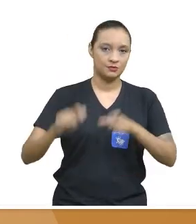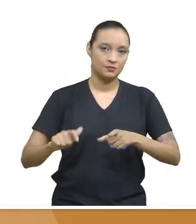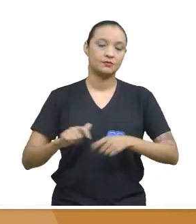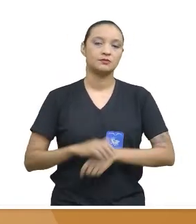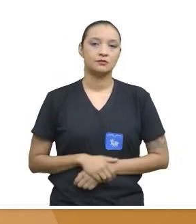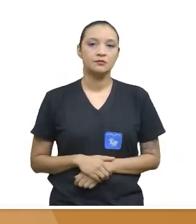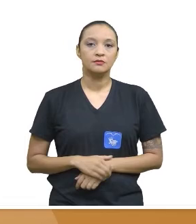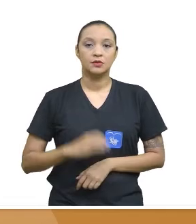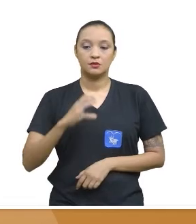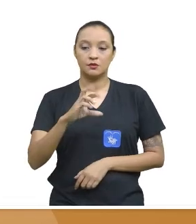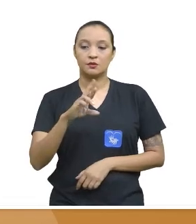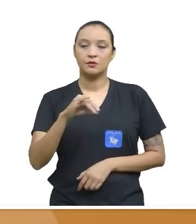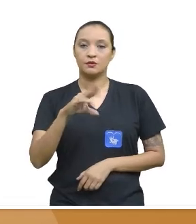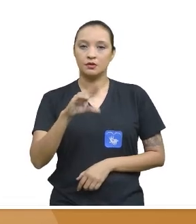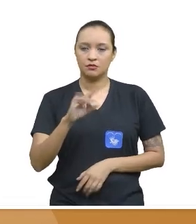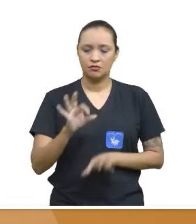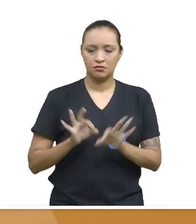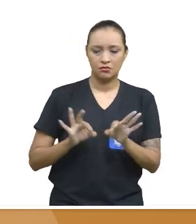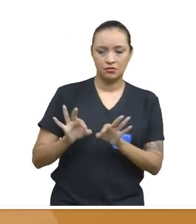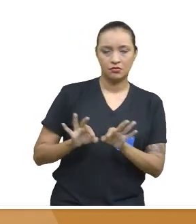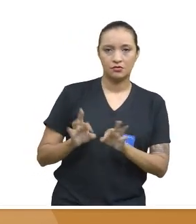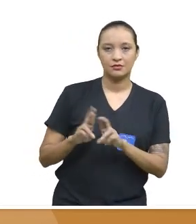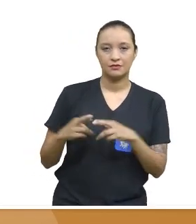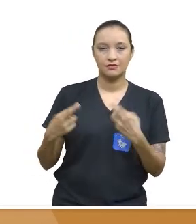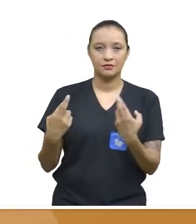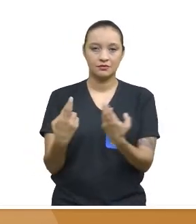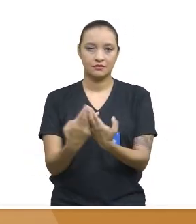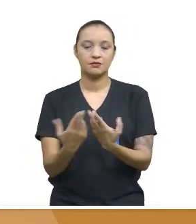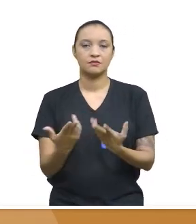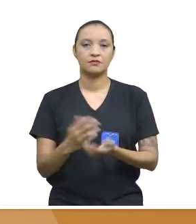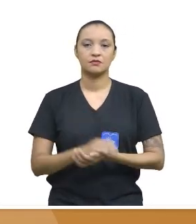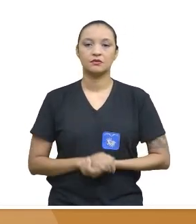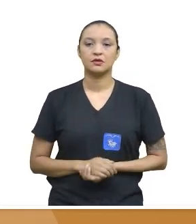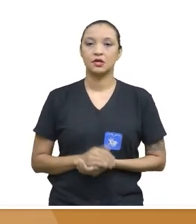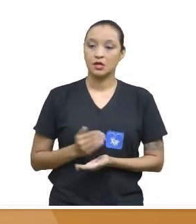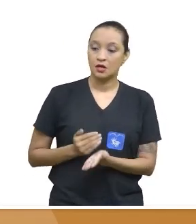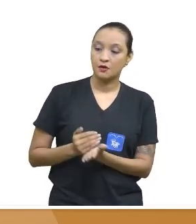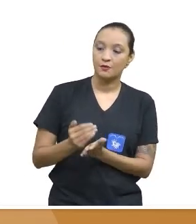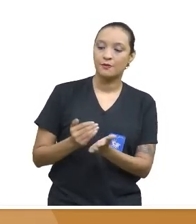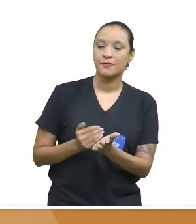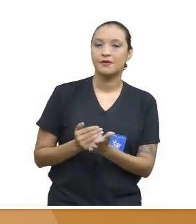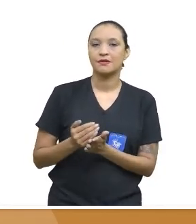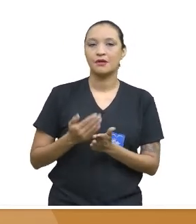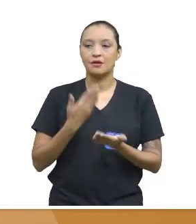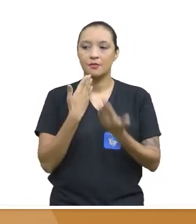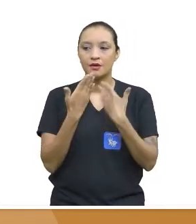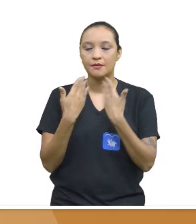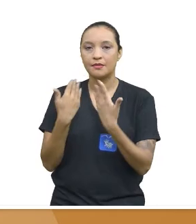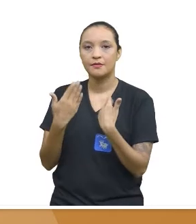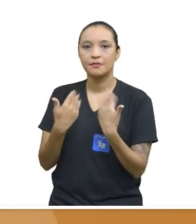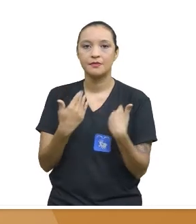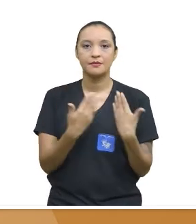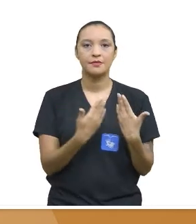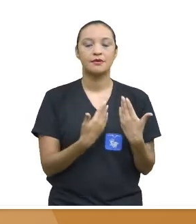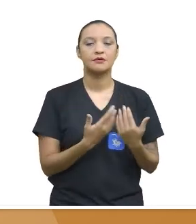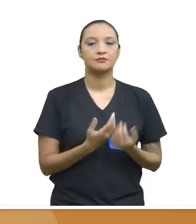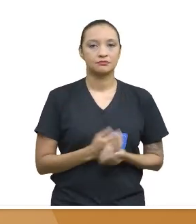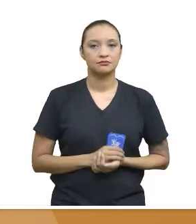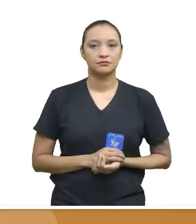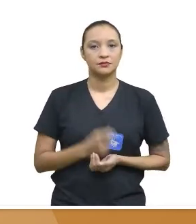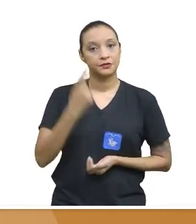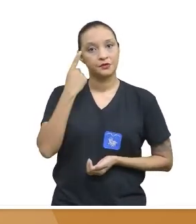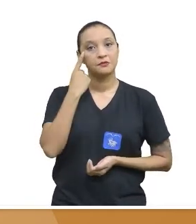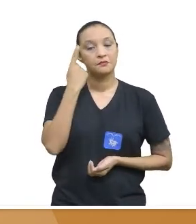crioulos organizavam os cabildos e, a partir dali, eles começaram a determinar